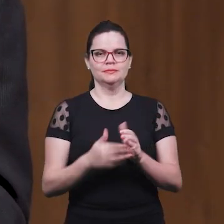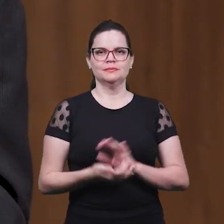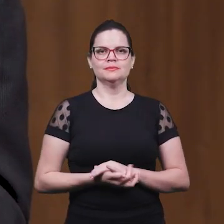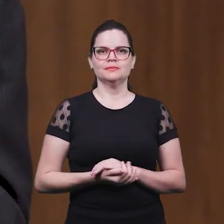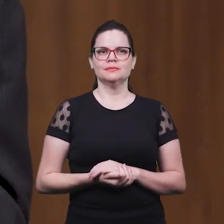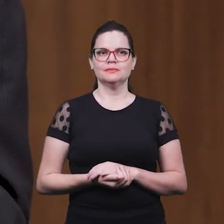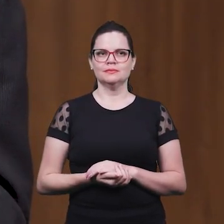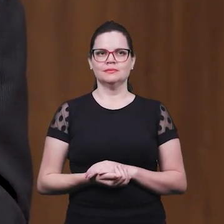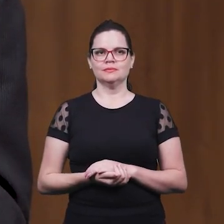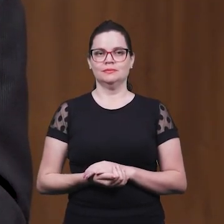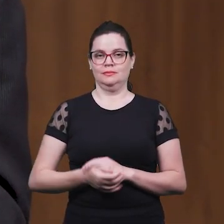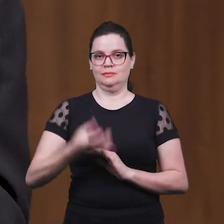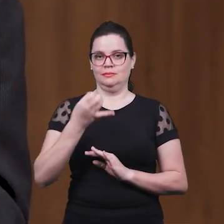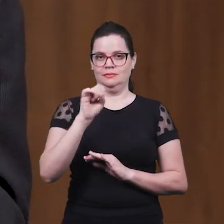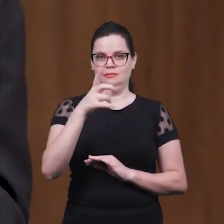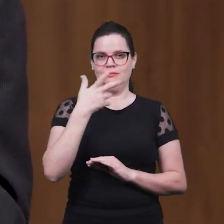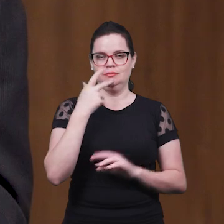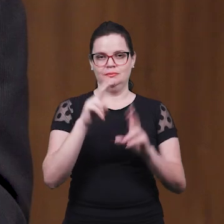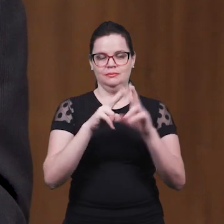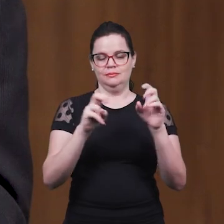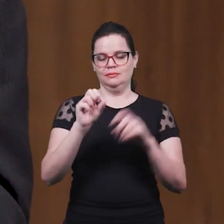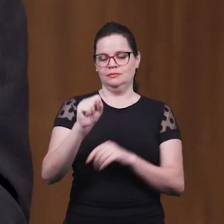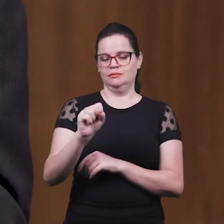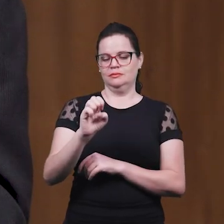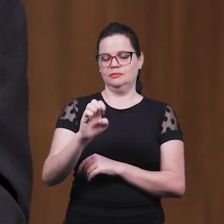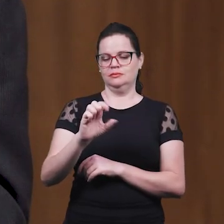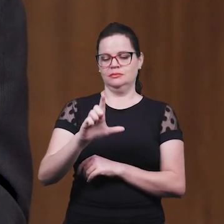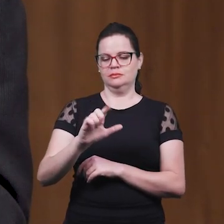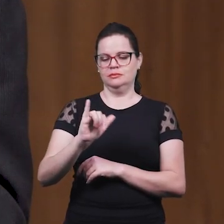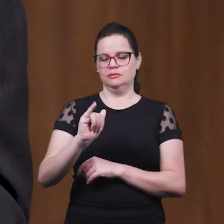Quando você fala a respeito da Selic, né?